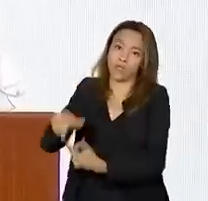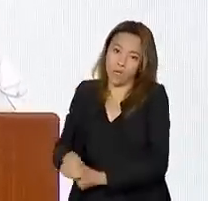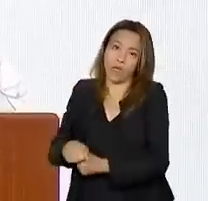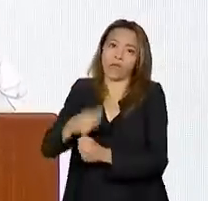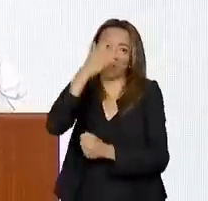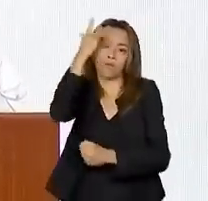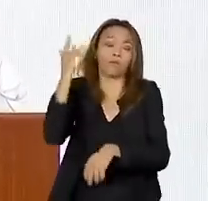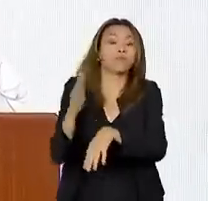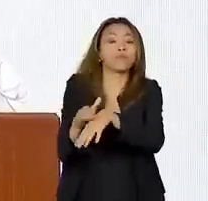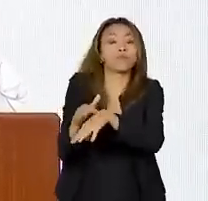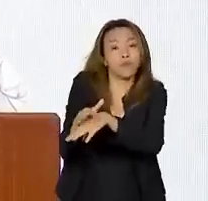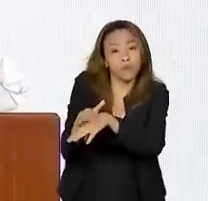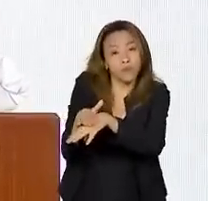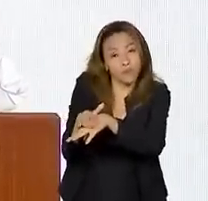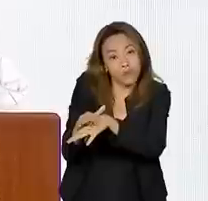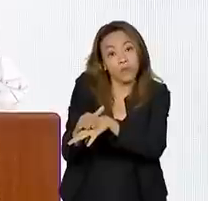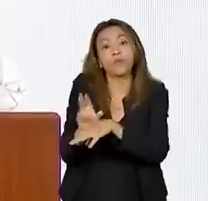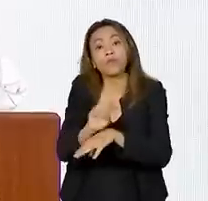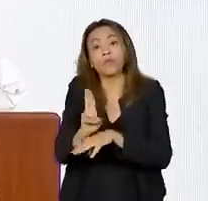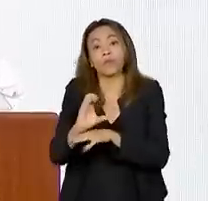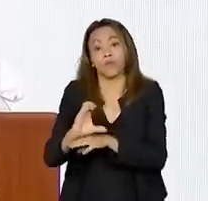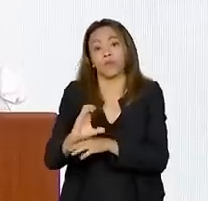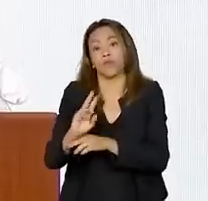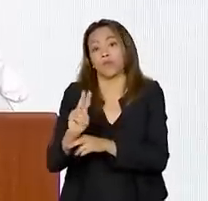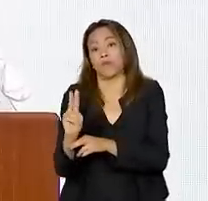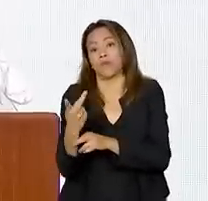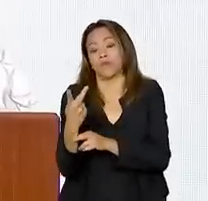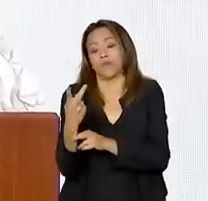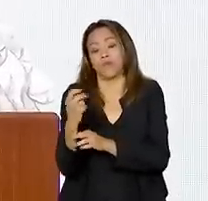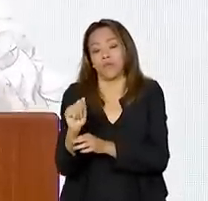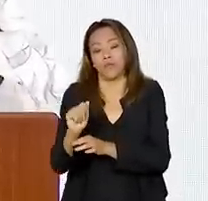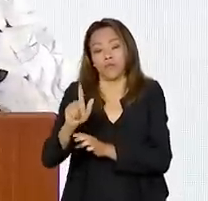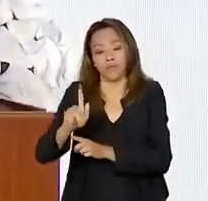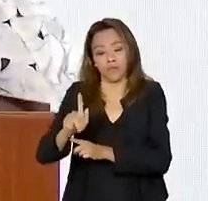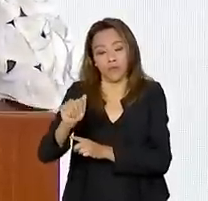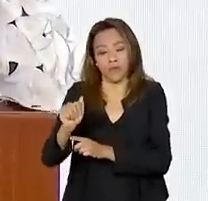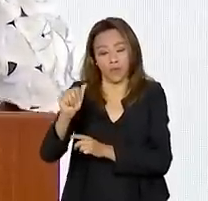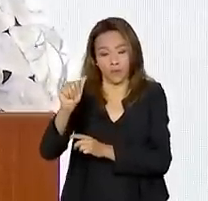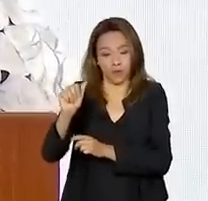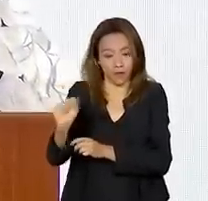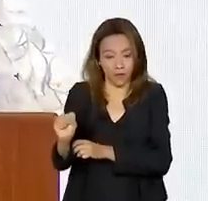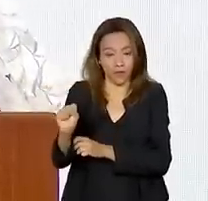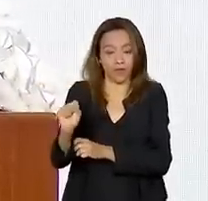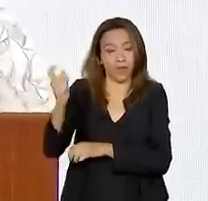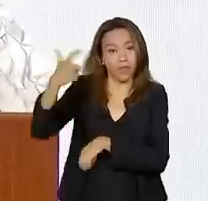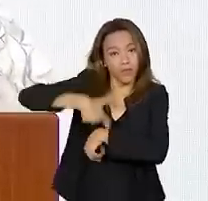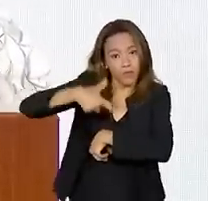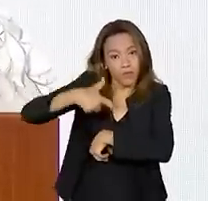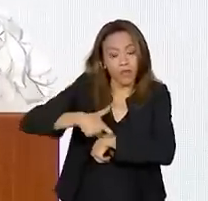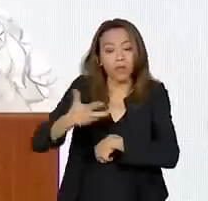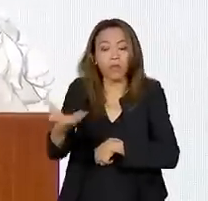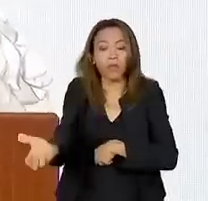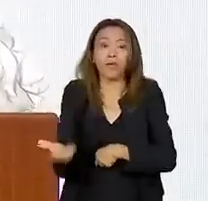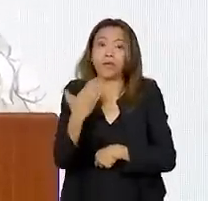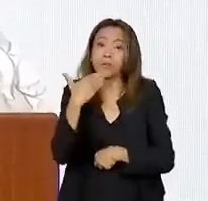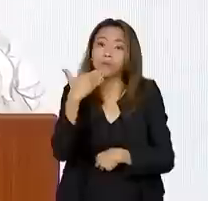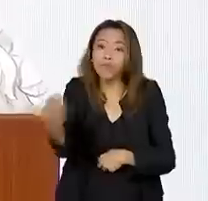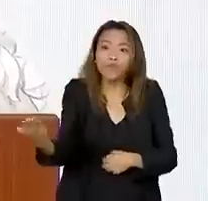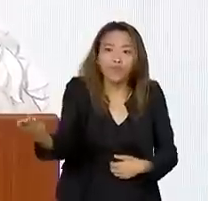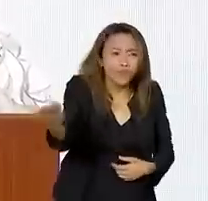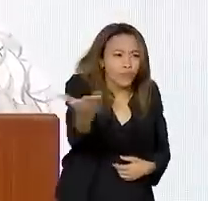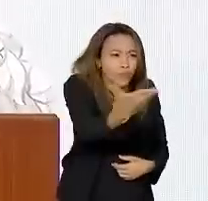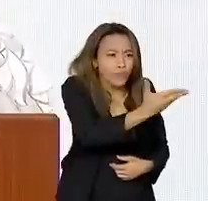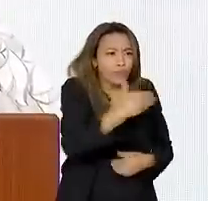portadores de doença de Chagas. E neste momento quero pedir a todas as nossas